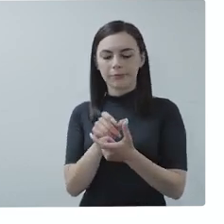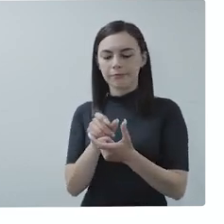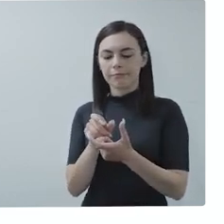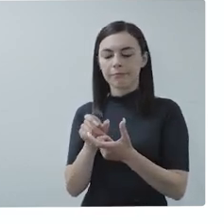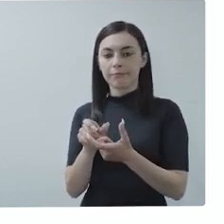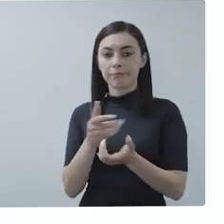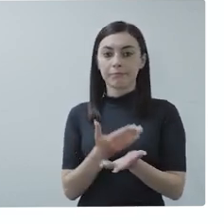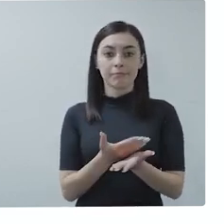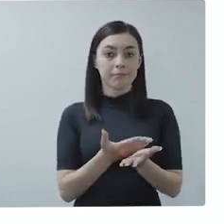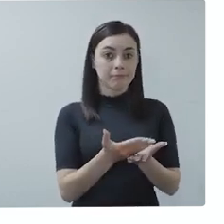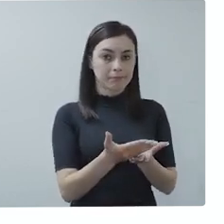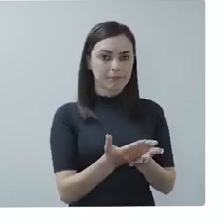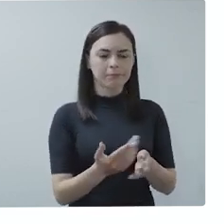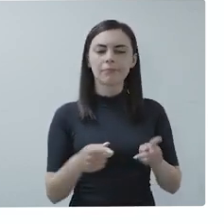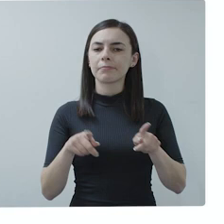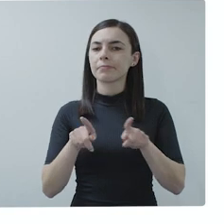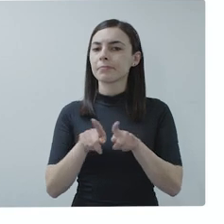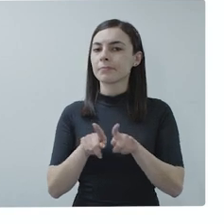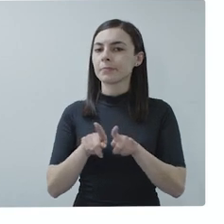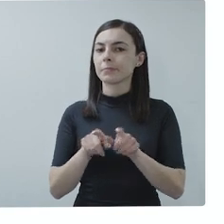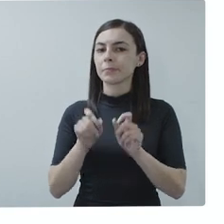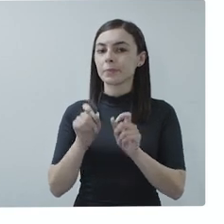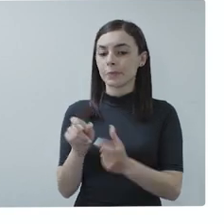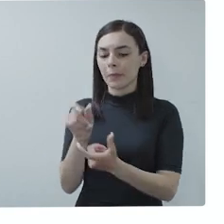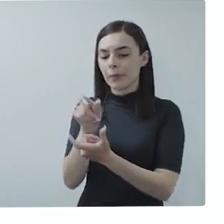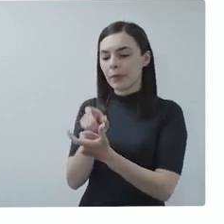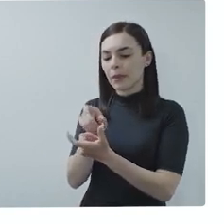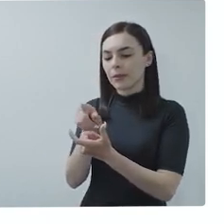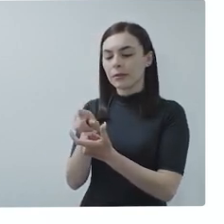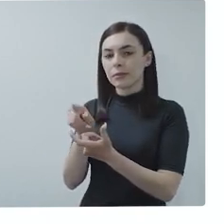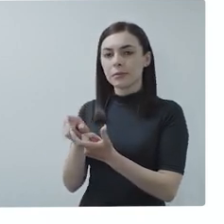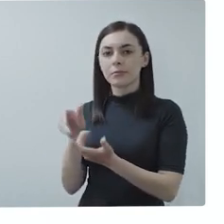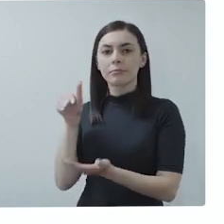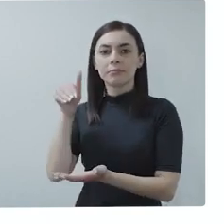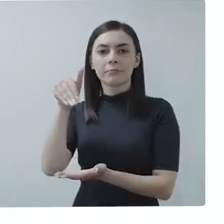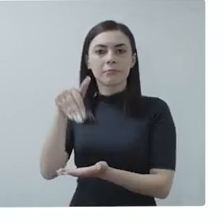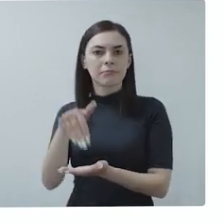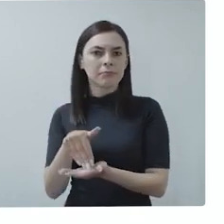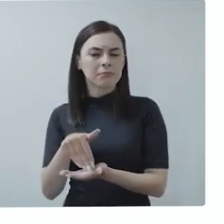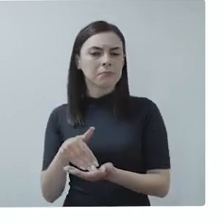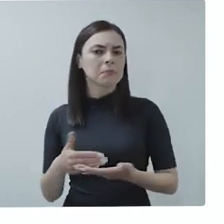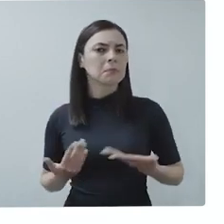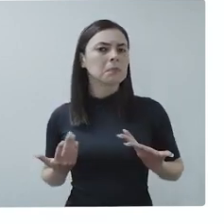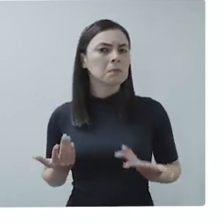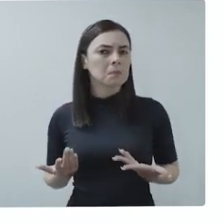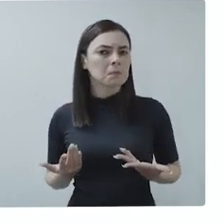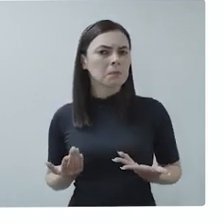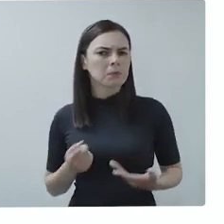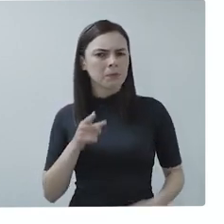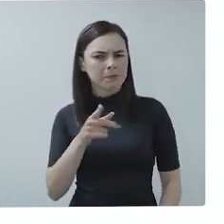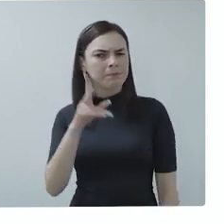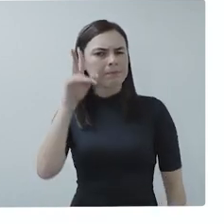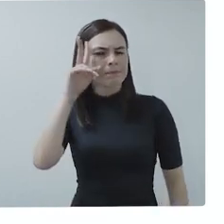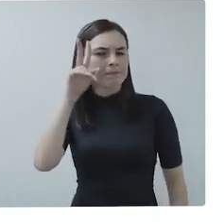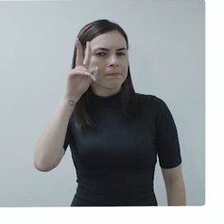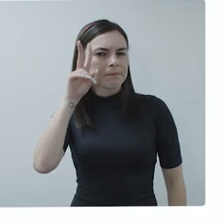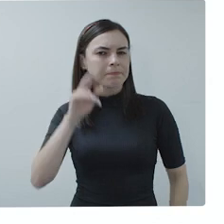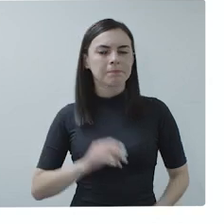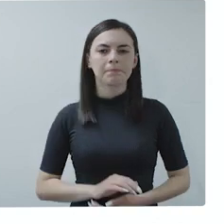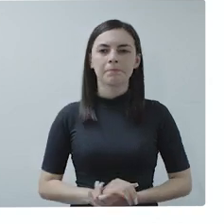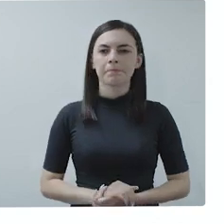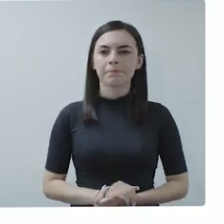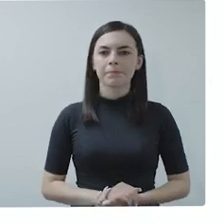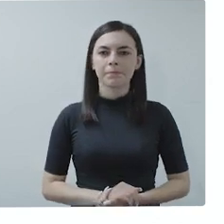inicial. E também nós temos a sílaba final. E qual que é a sílaba final? Vocês lembram? É